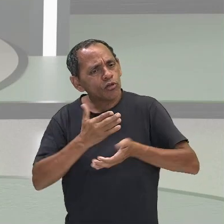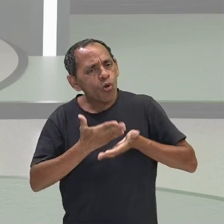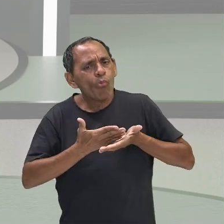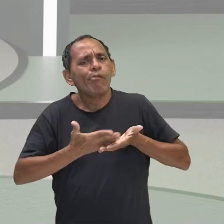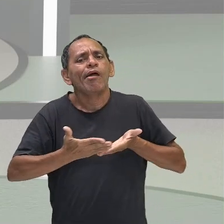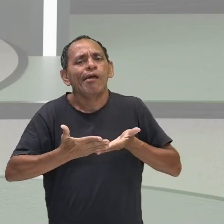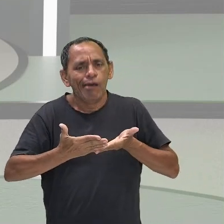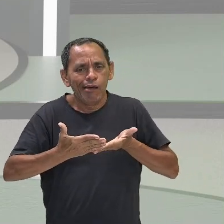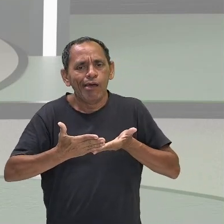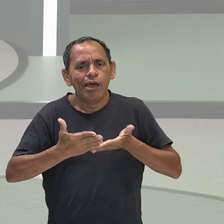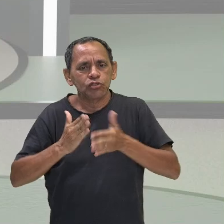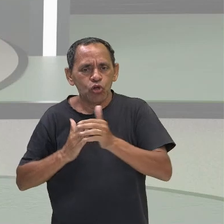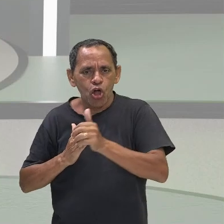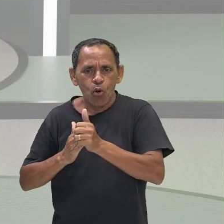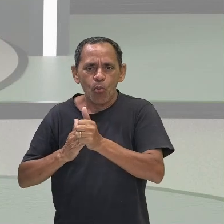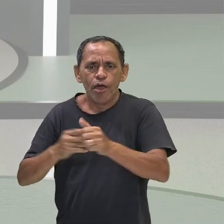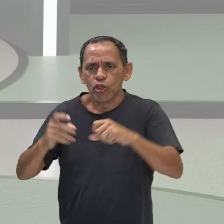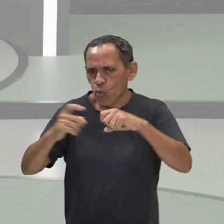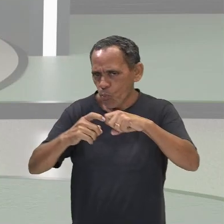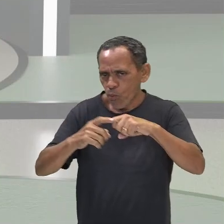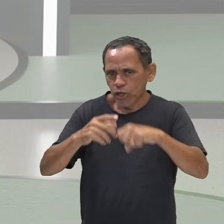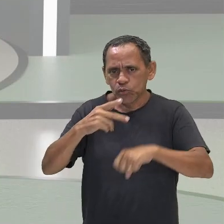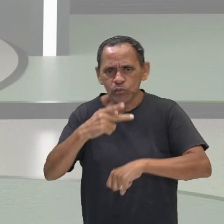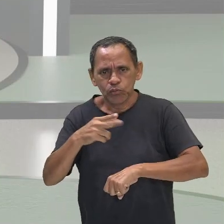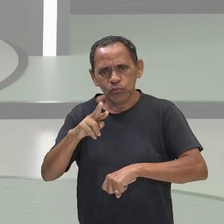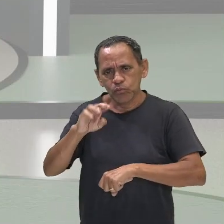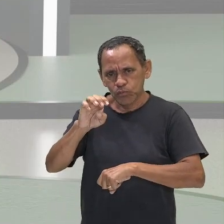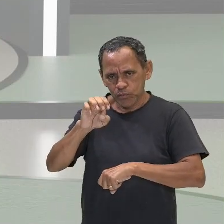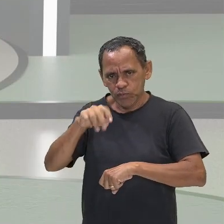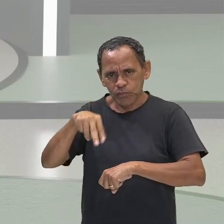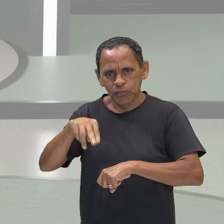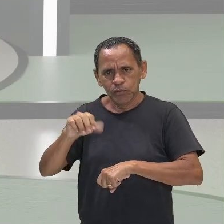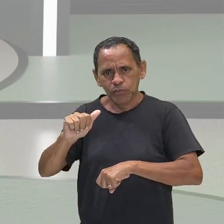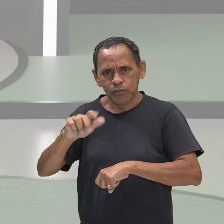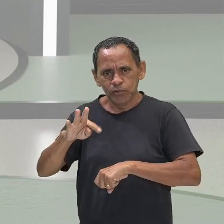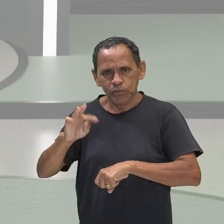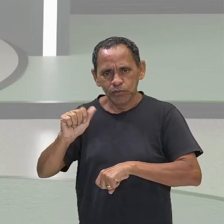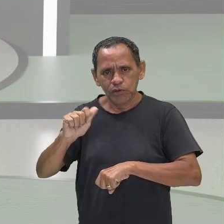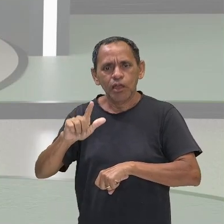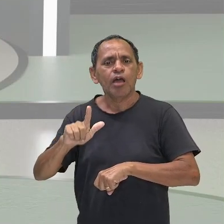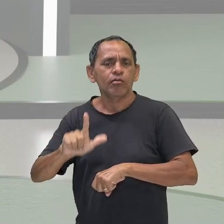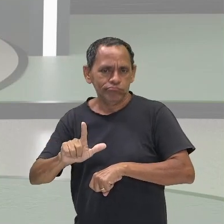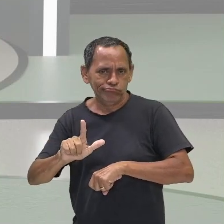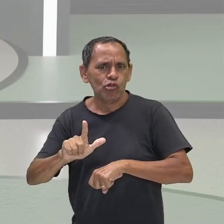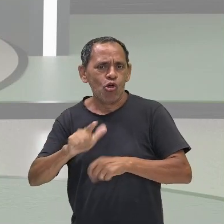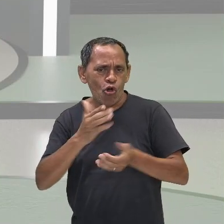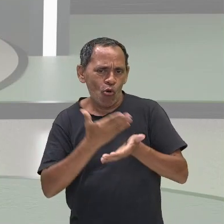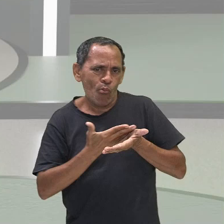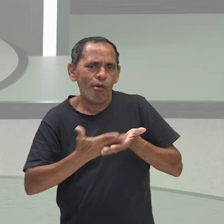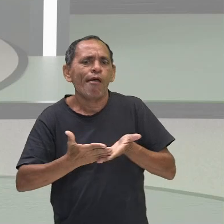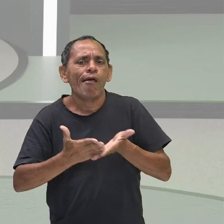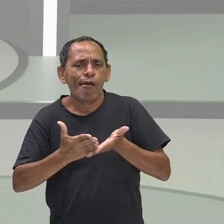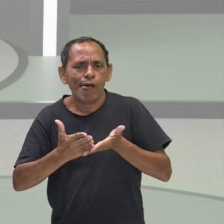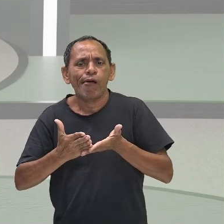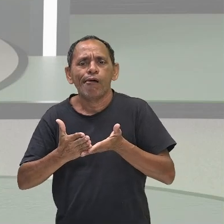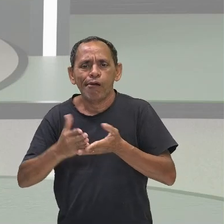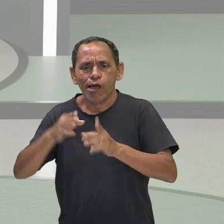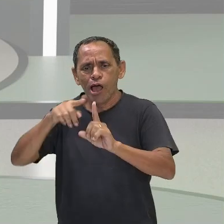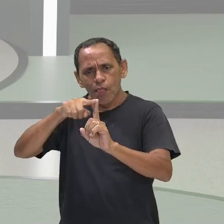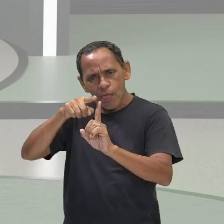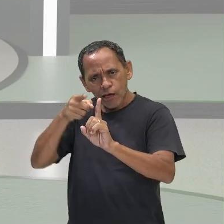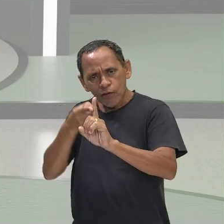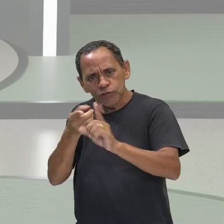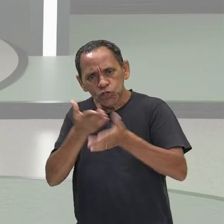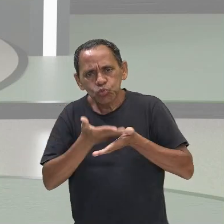pré-natal. É importante vocês entenderem que ele começa no início da gravidez, quando você detecta, e vai até o